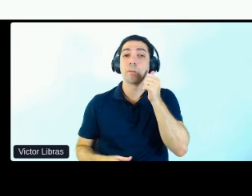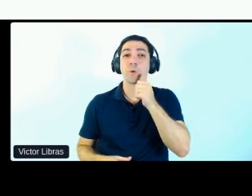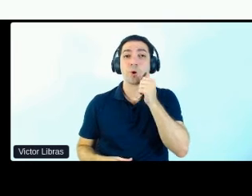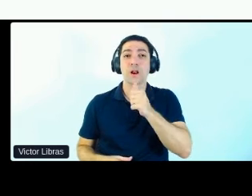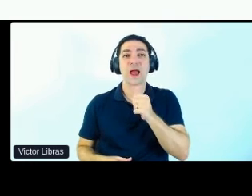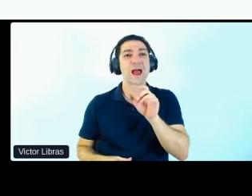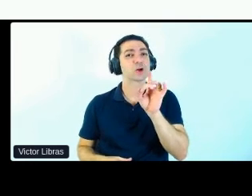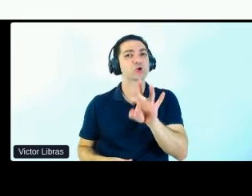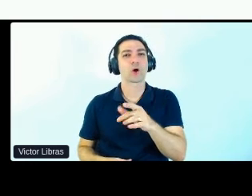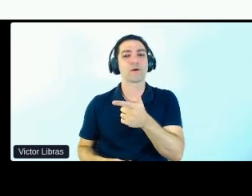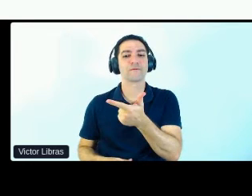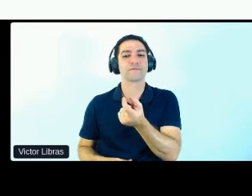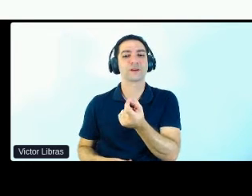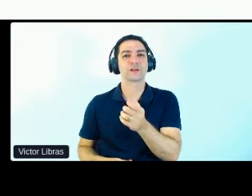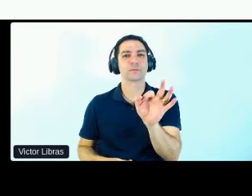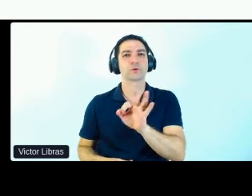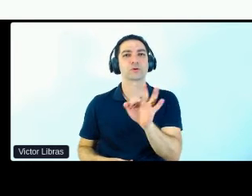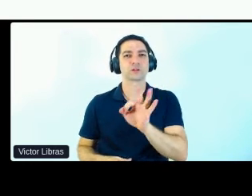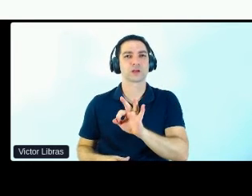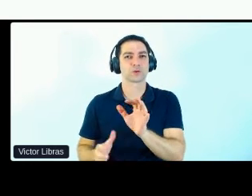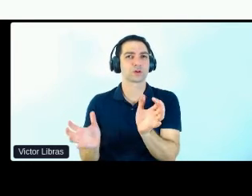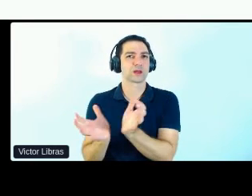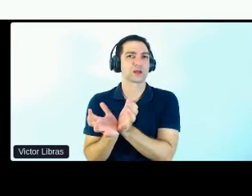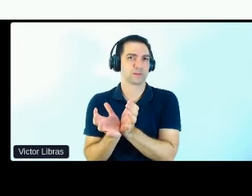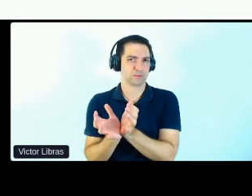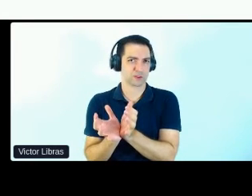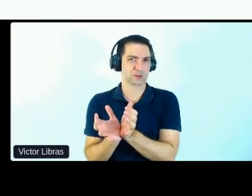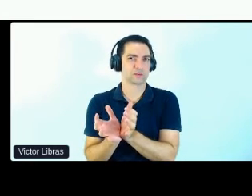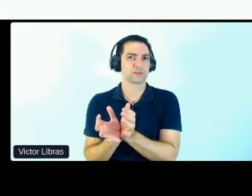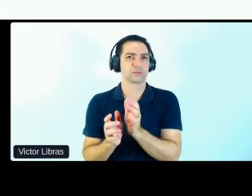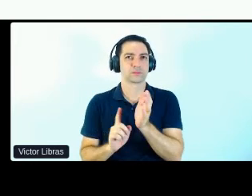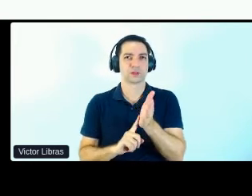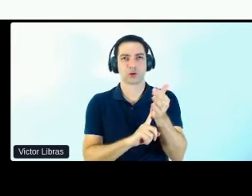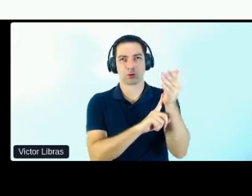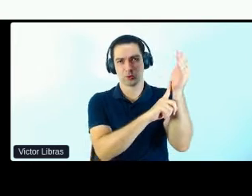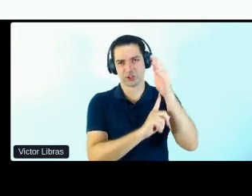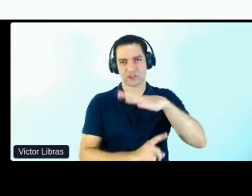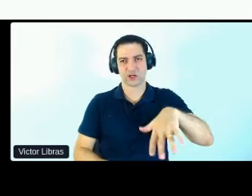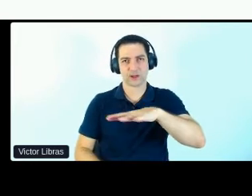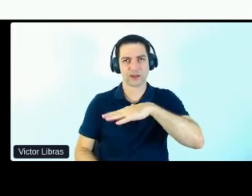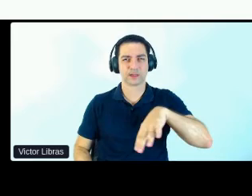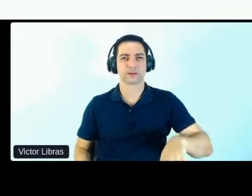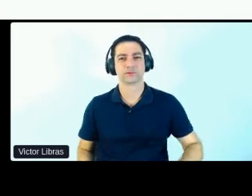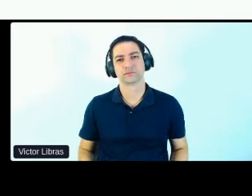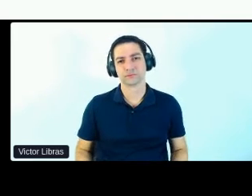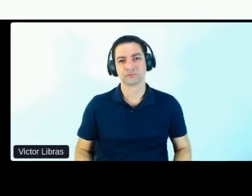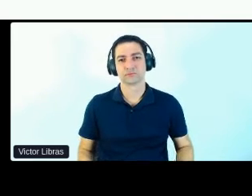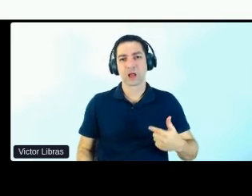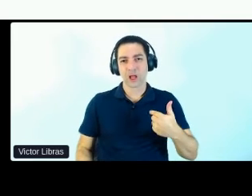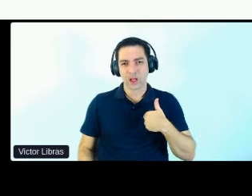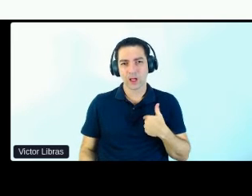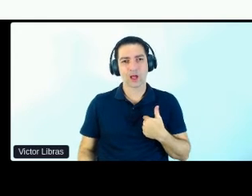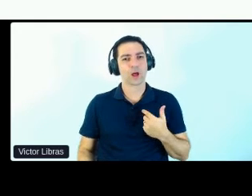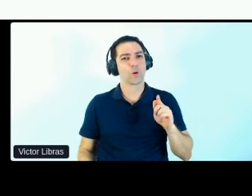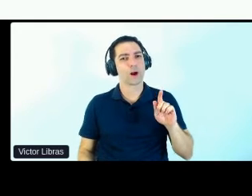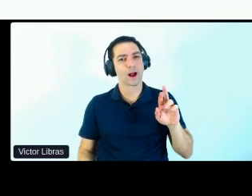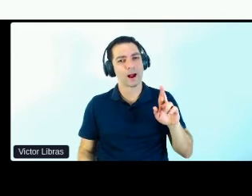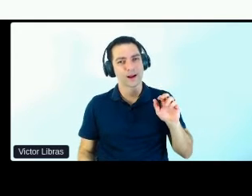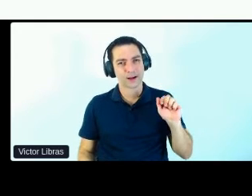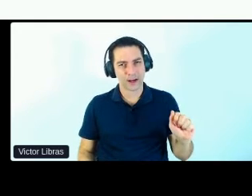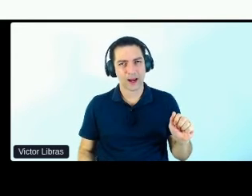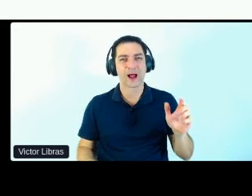em trabalho de tecnologia. Então, a gente tem até exemplos do dia a dia, que eu, a Gra e outras mulheres com certeza já passaram, de trabalhar em